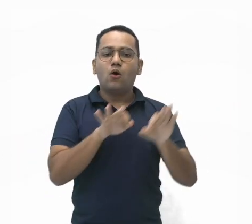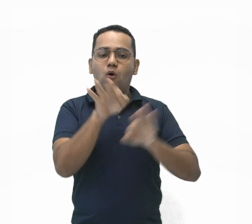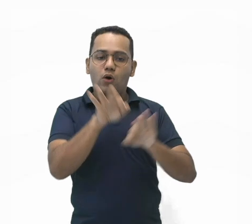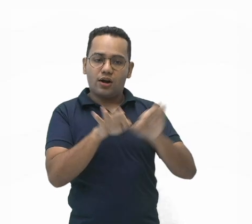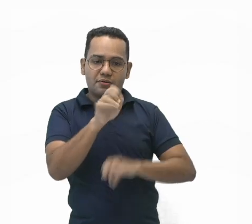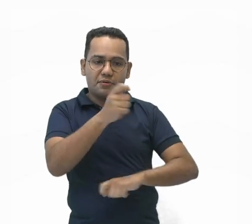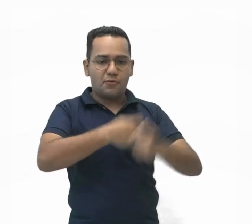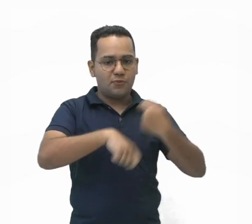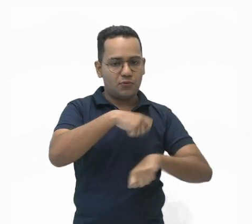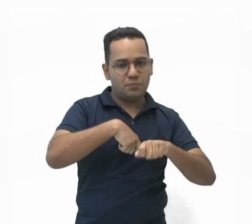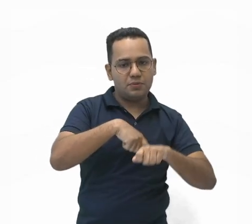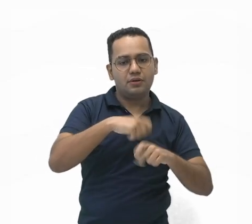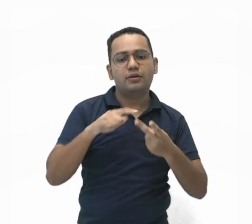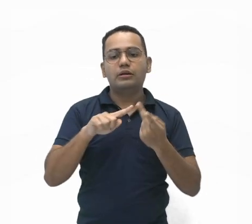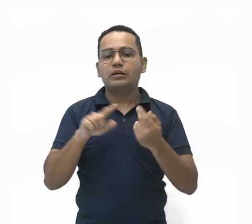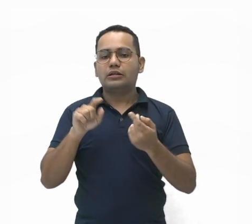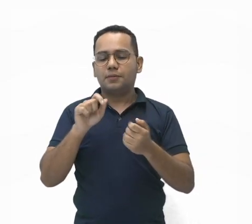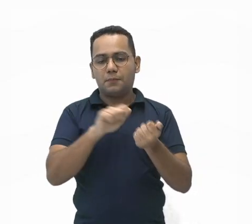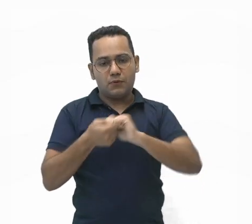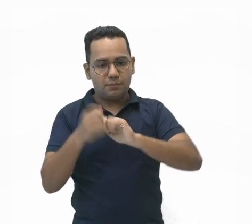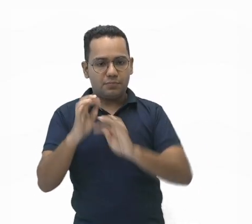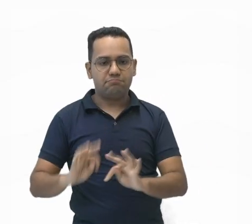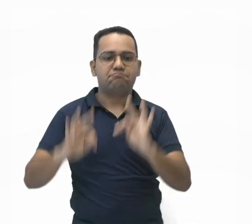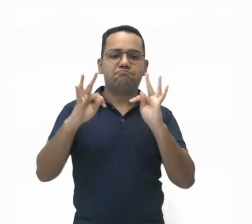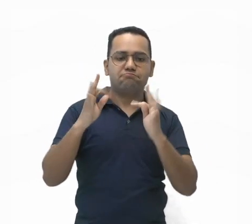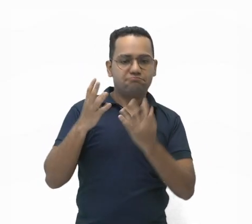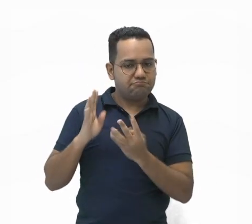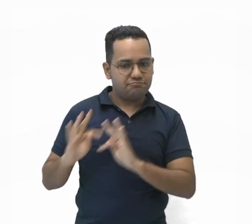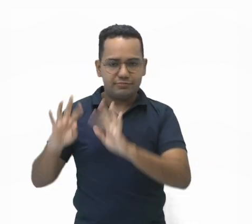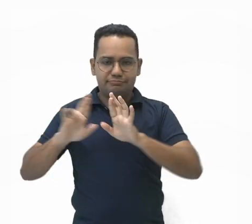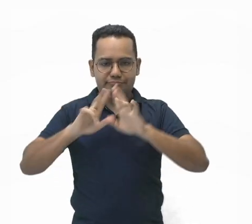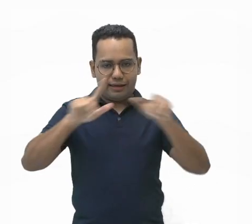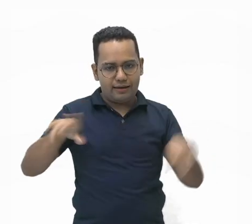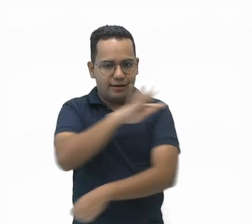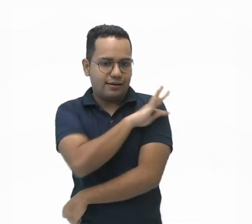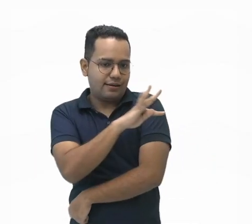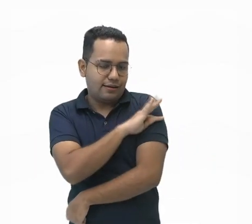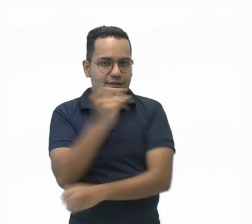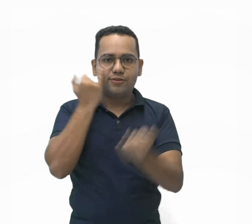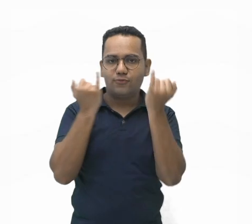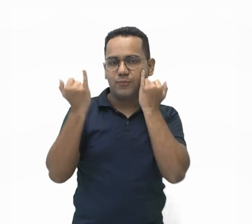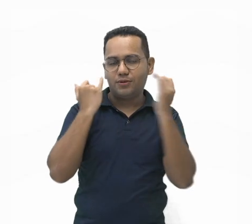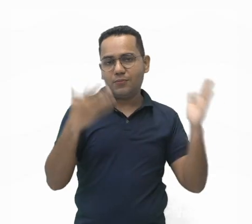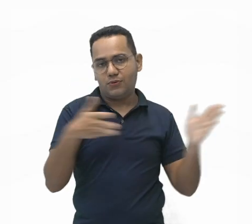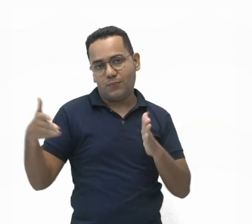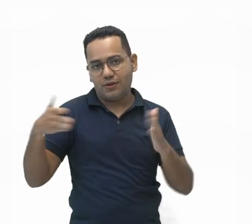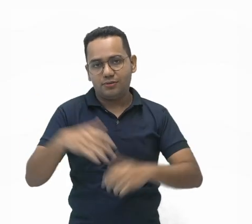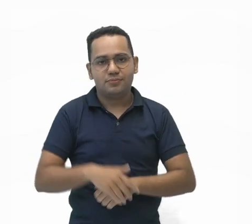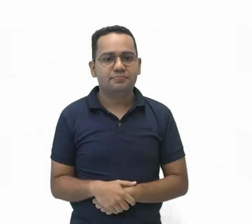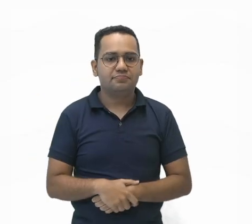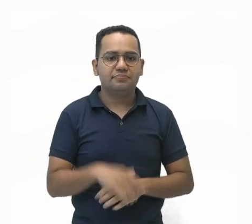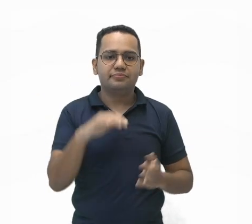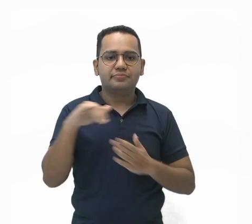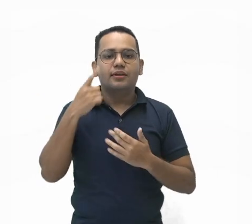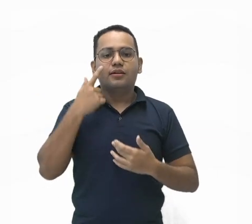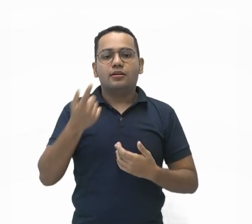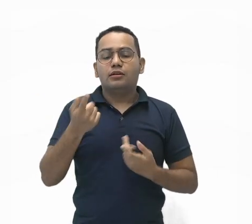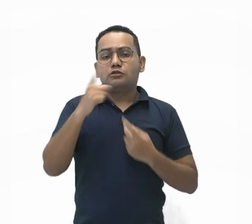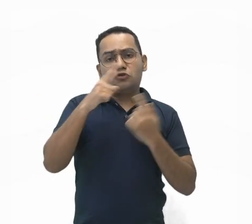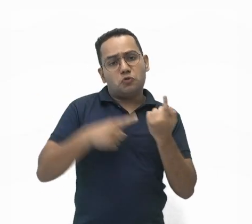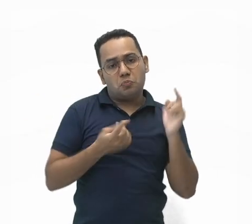sociais, formas de organização econômica e transformações técnicas, tecnológicas e informacionais ao longo do